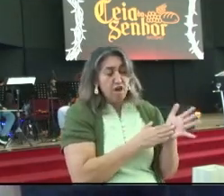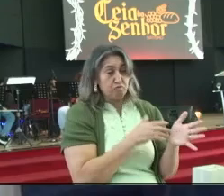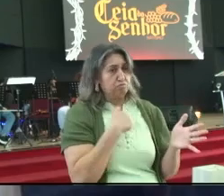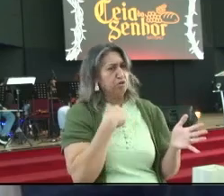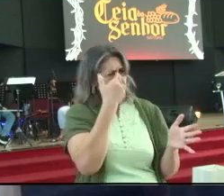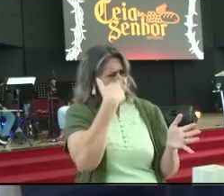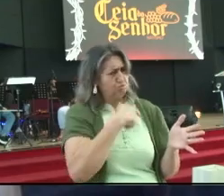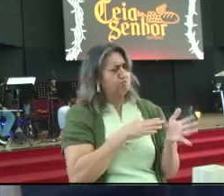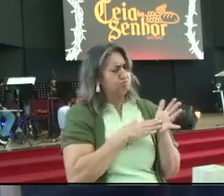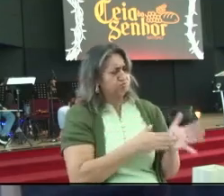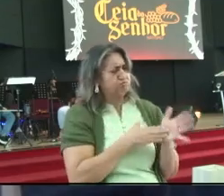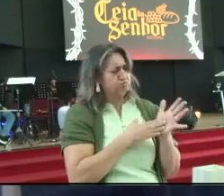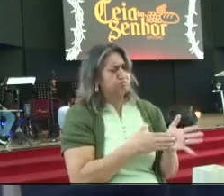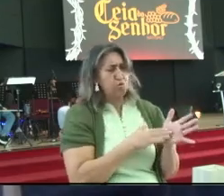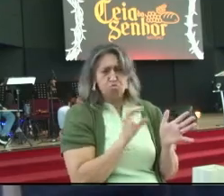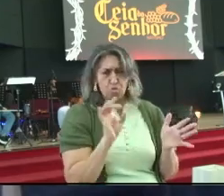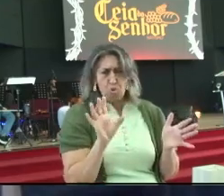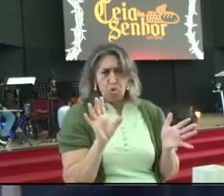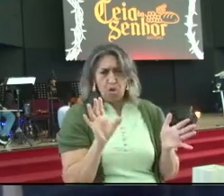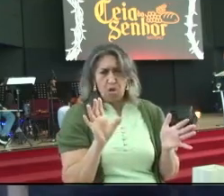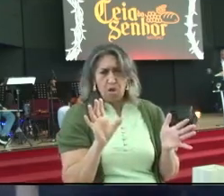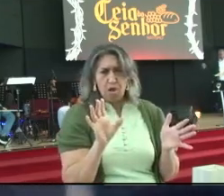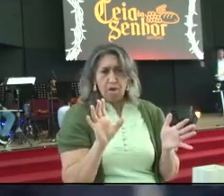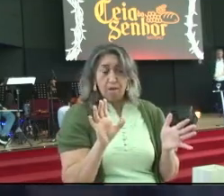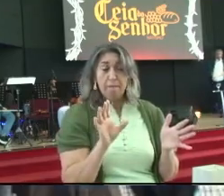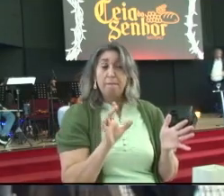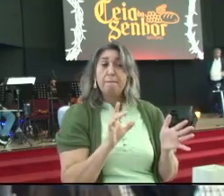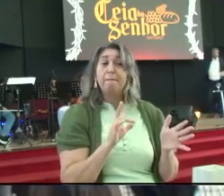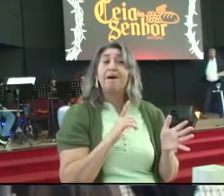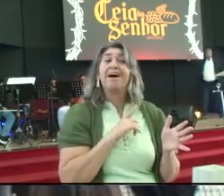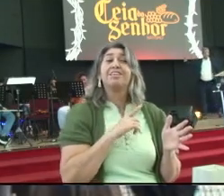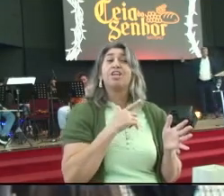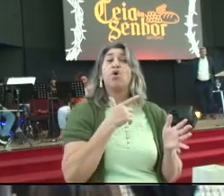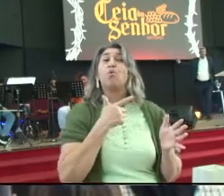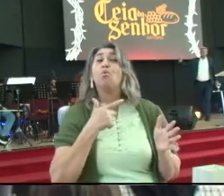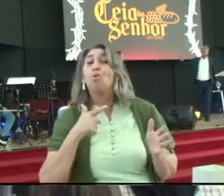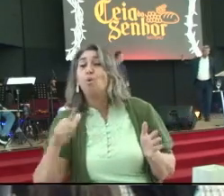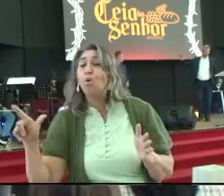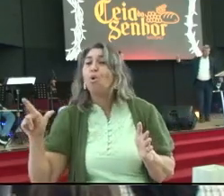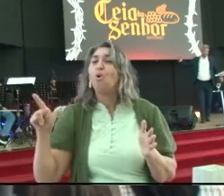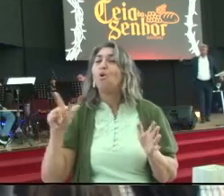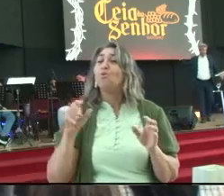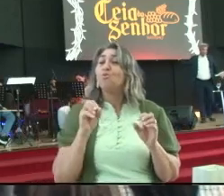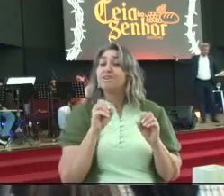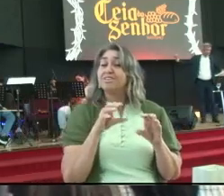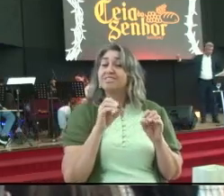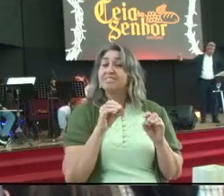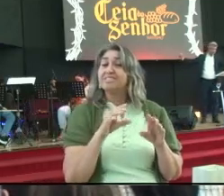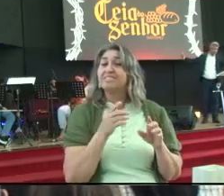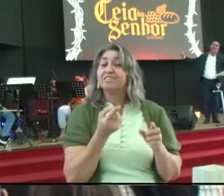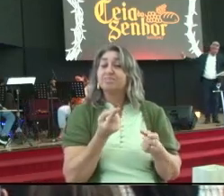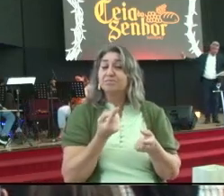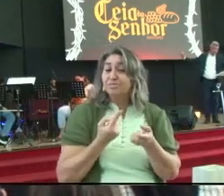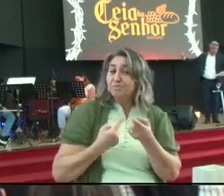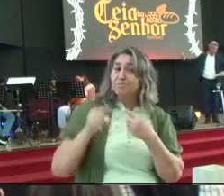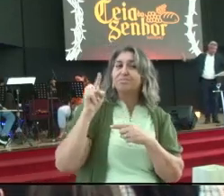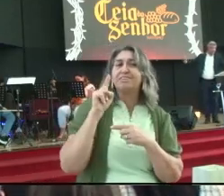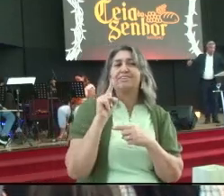Fiel é um princípio, mas tem o outro princípio para você